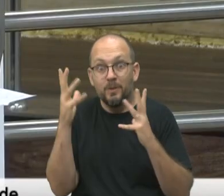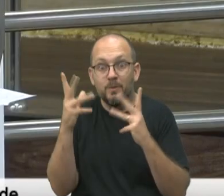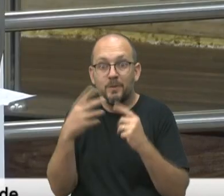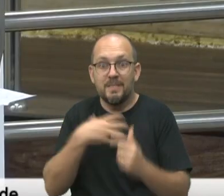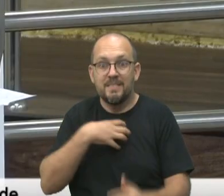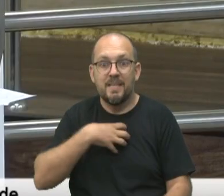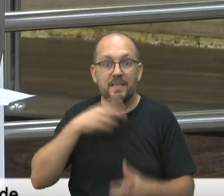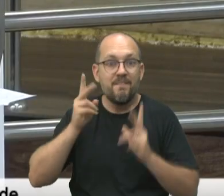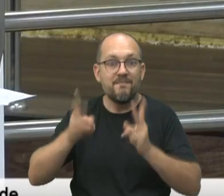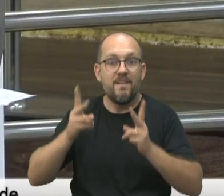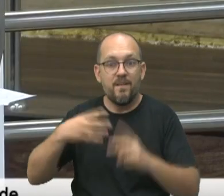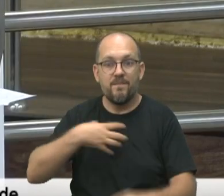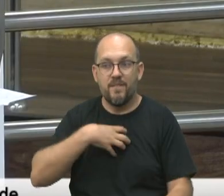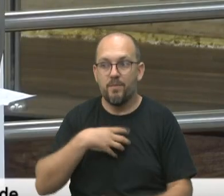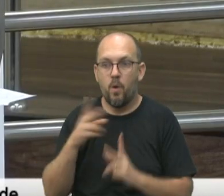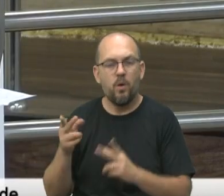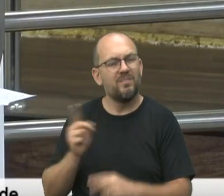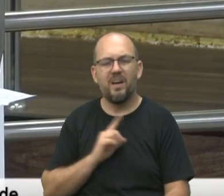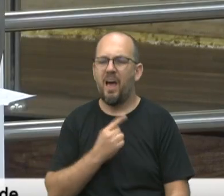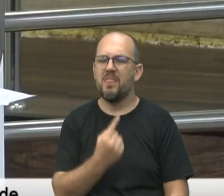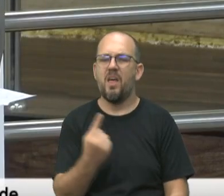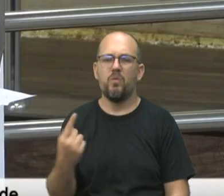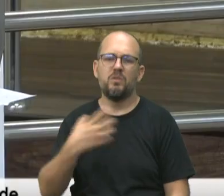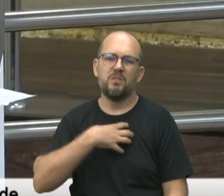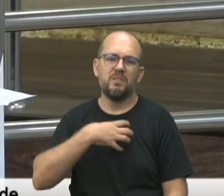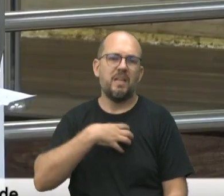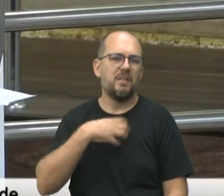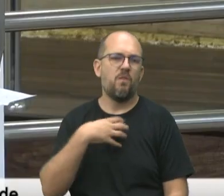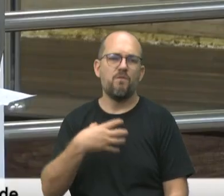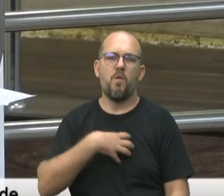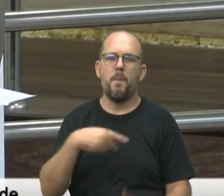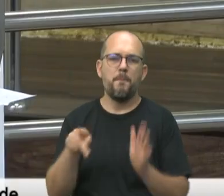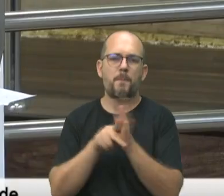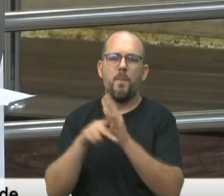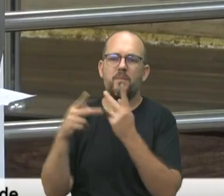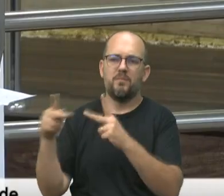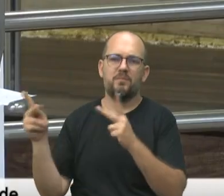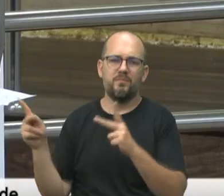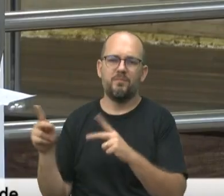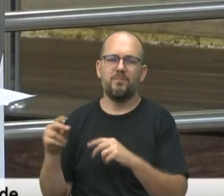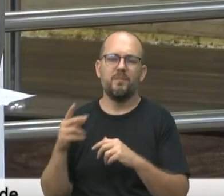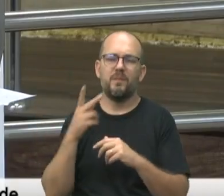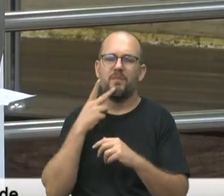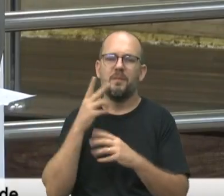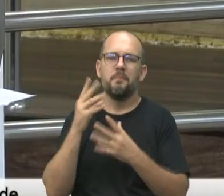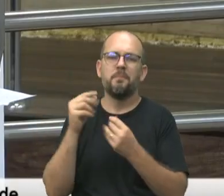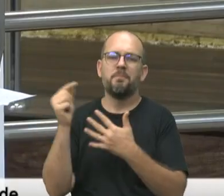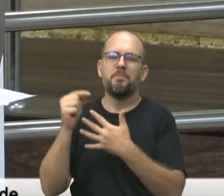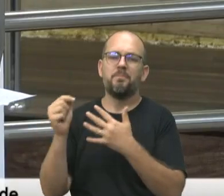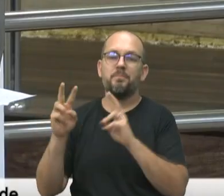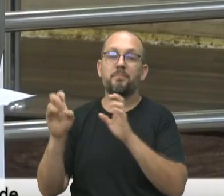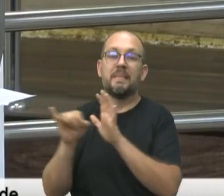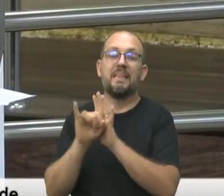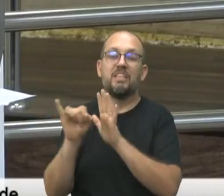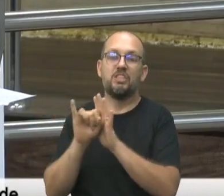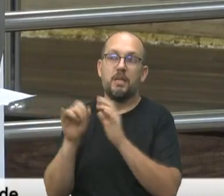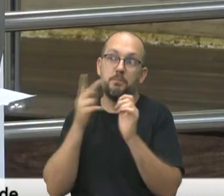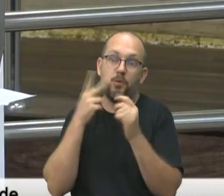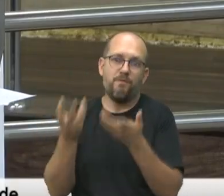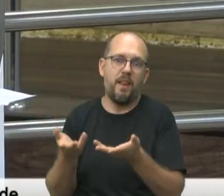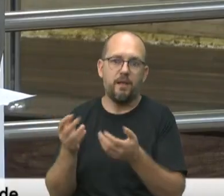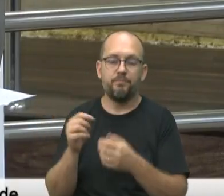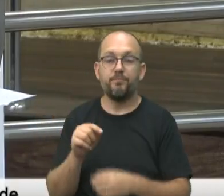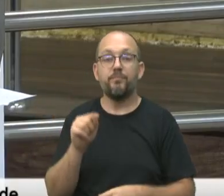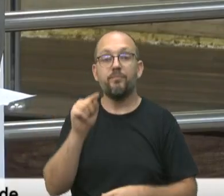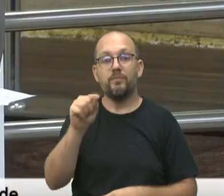da mesma maneira? Não. Cada uma sente da sua maneira. Para não trazer uma série de outros componentes da nossa identidade que a gente poderia citar aqui. Você é